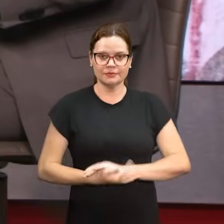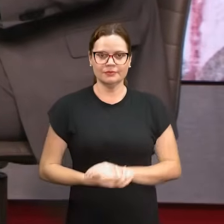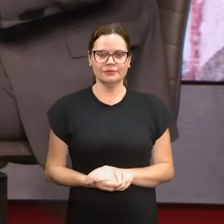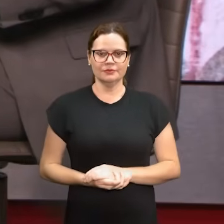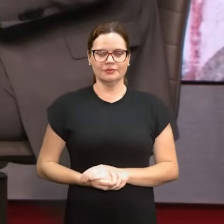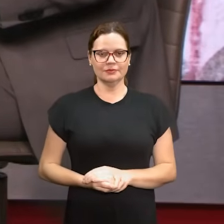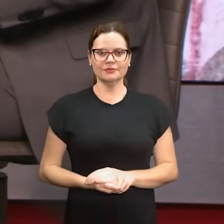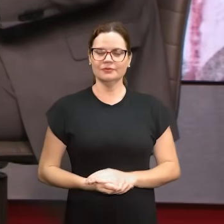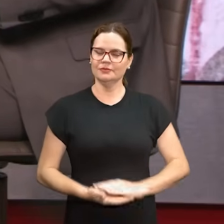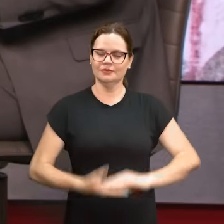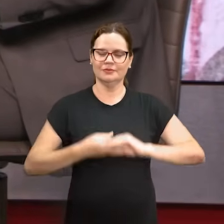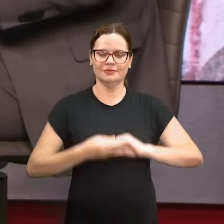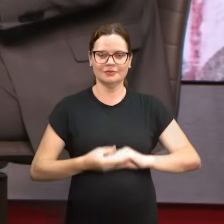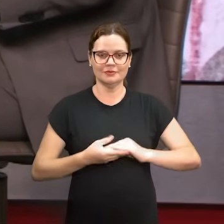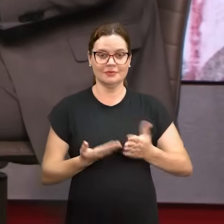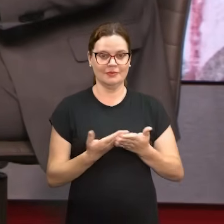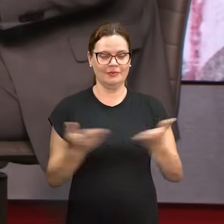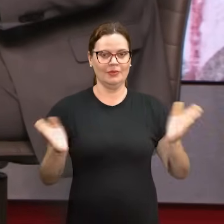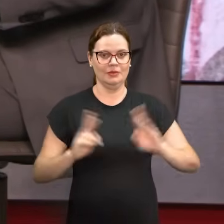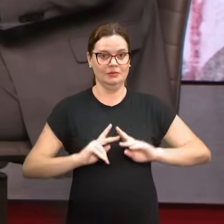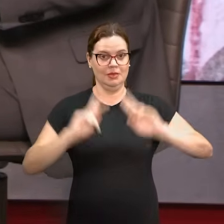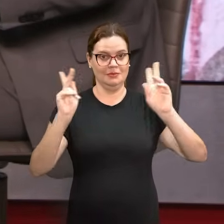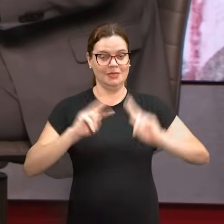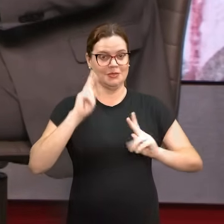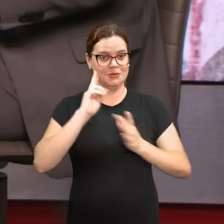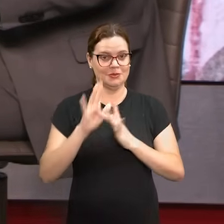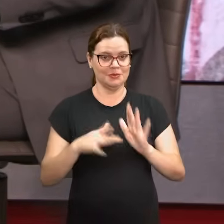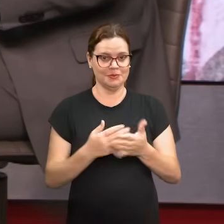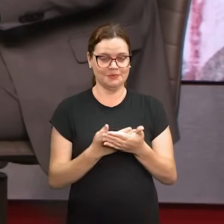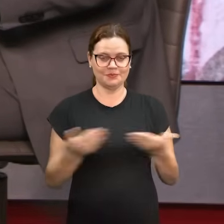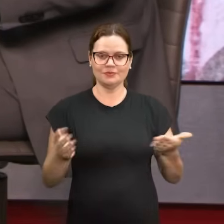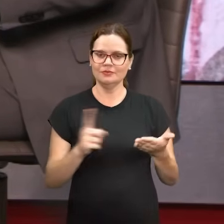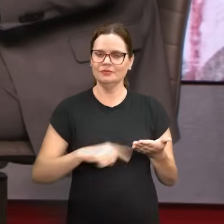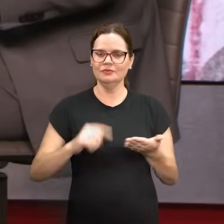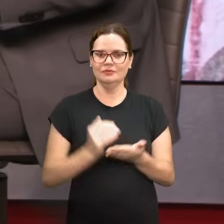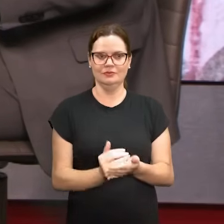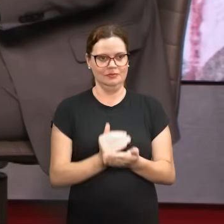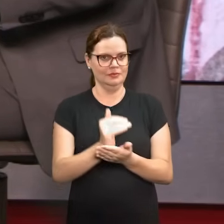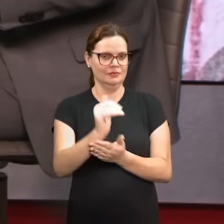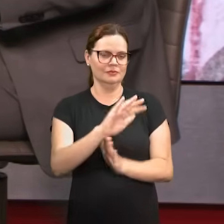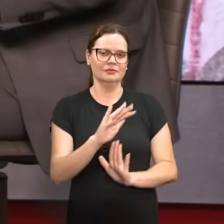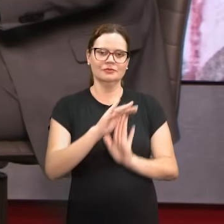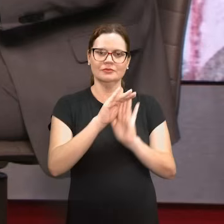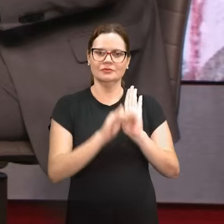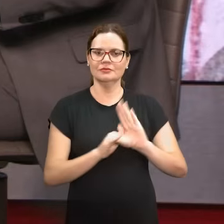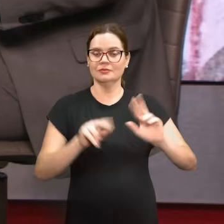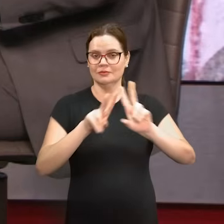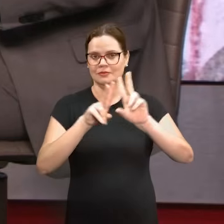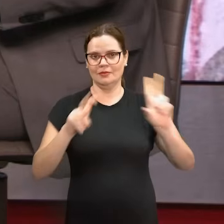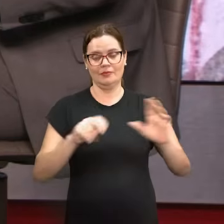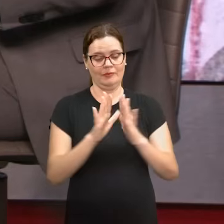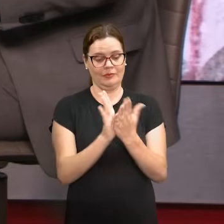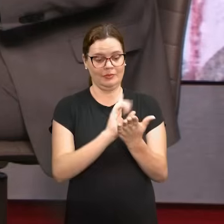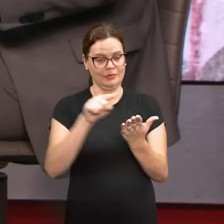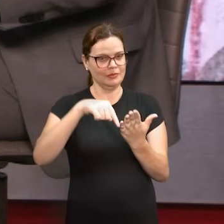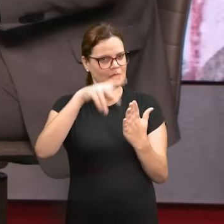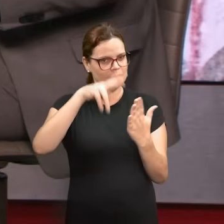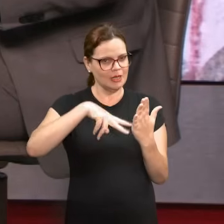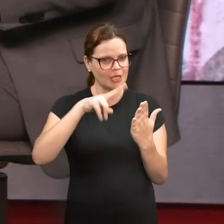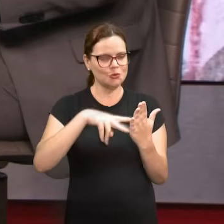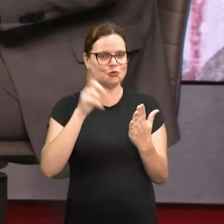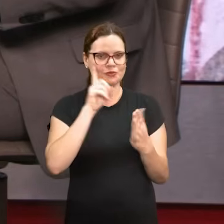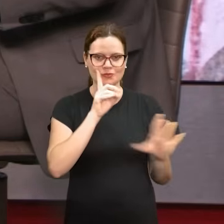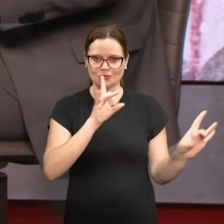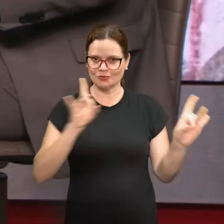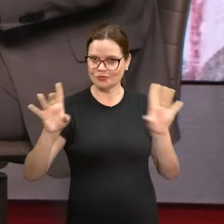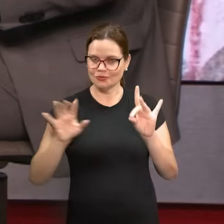A paz do Senhor Jesus a todos. Nós estamos no nosso programa Leitura da Bíblia, o tempo do nosso dia